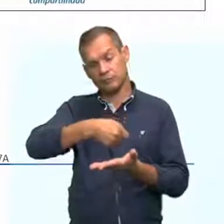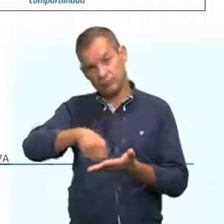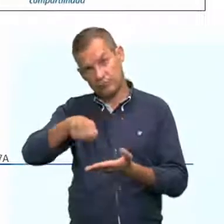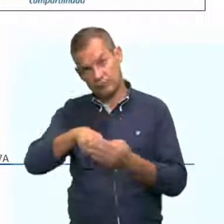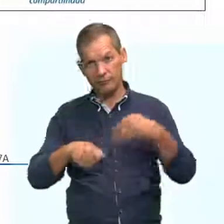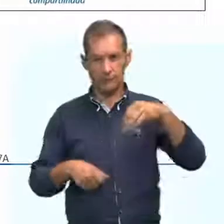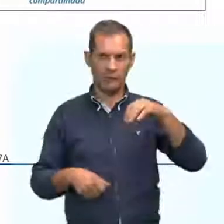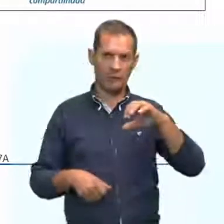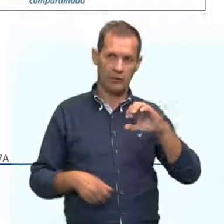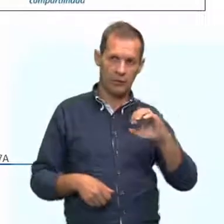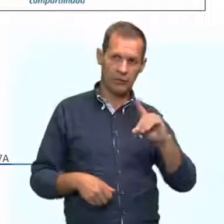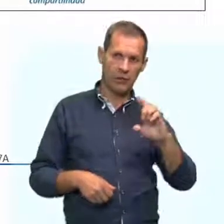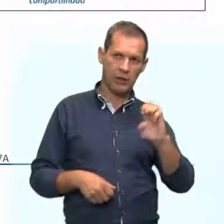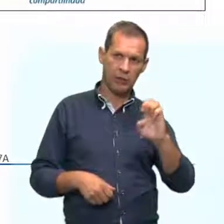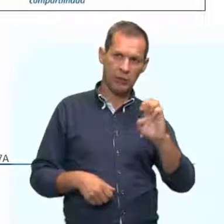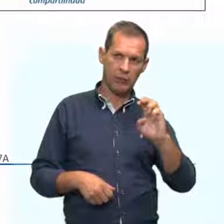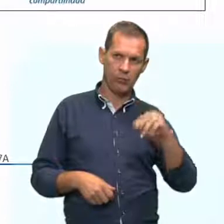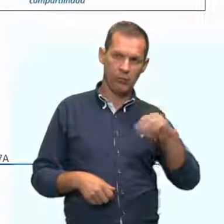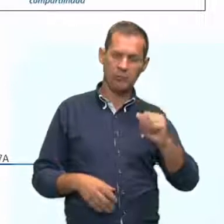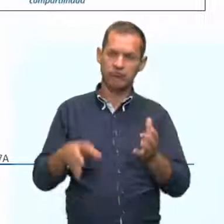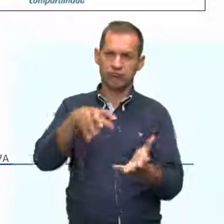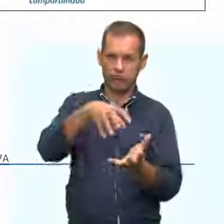moderna.